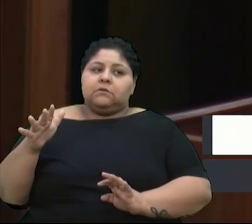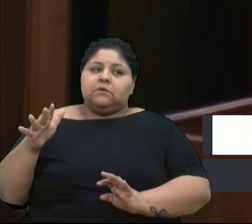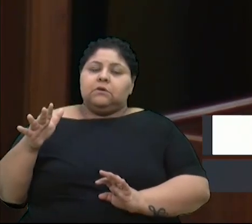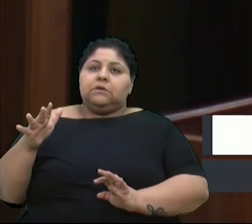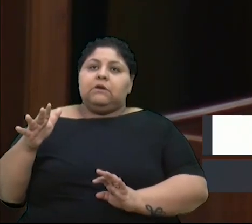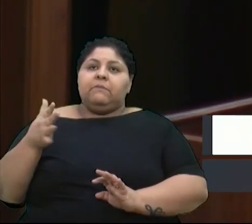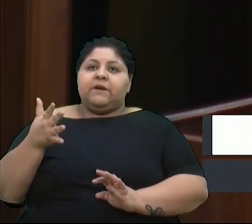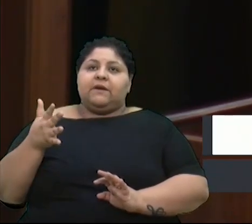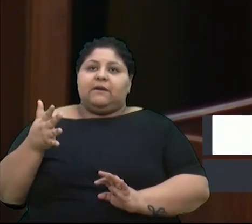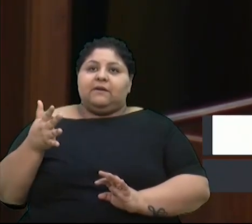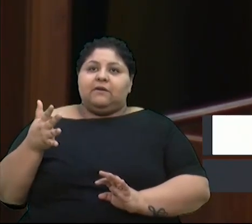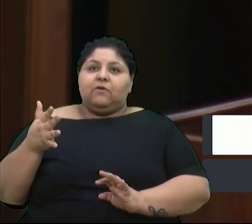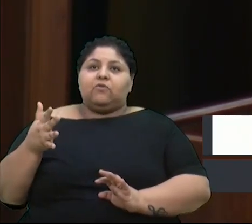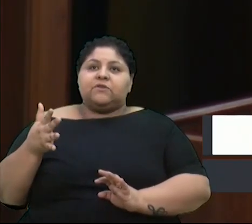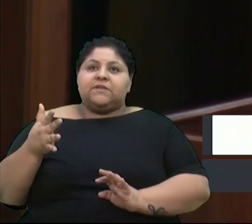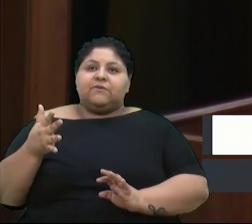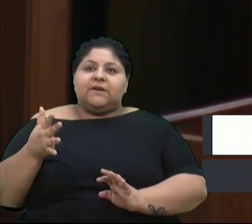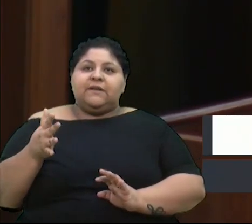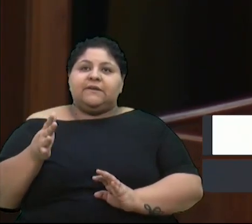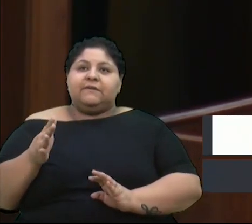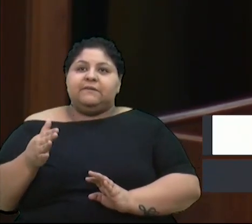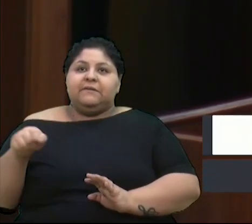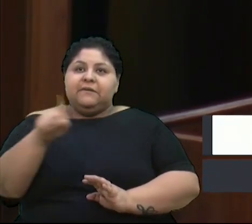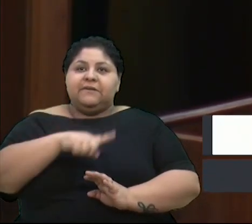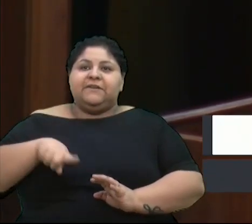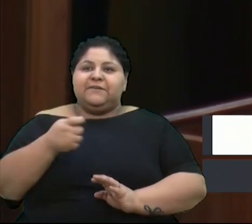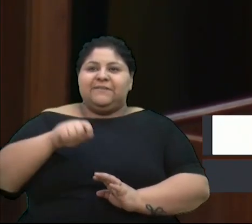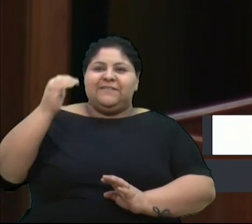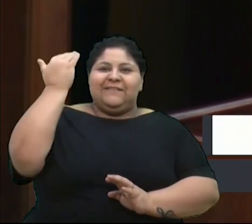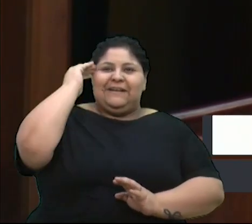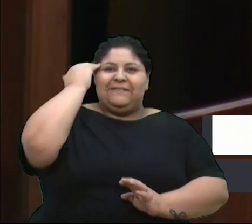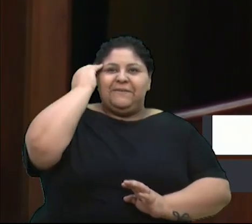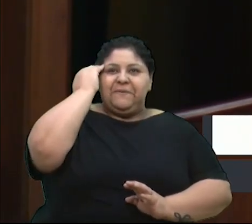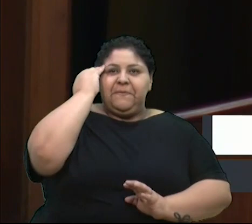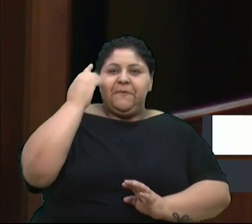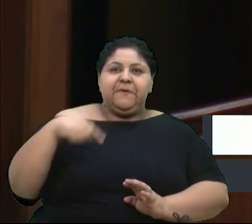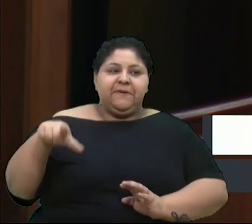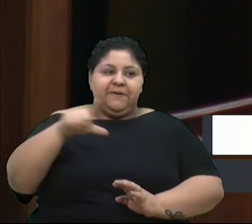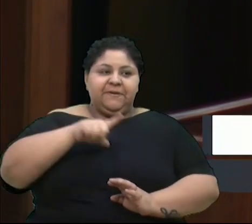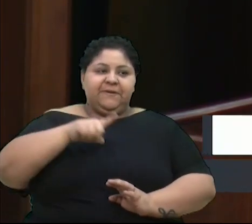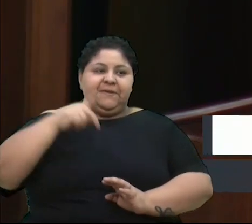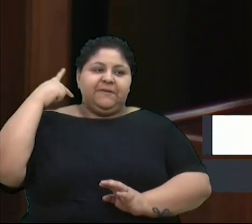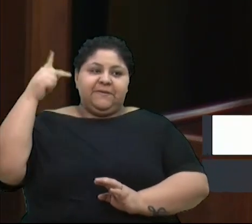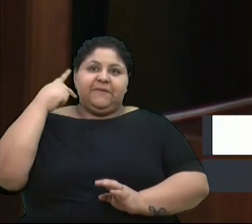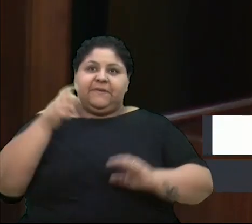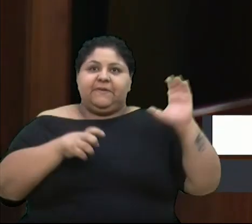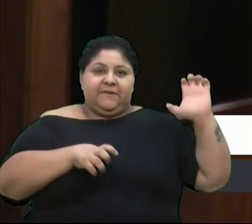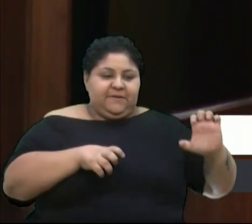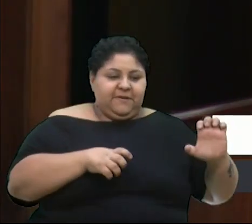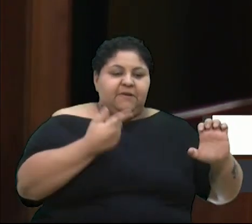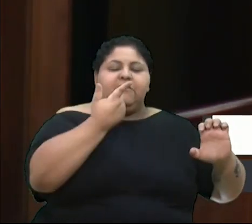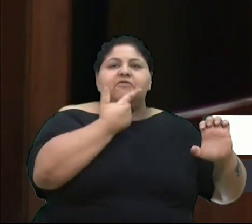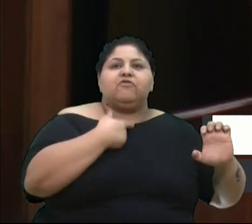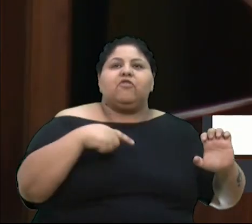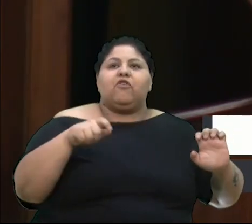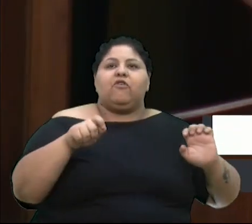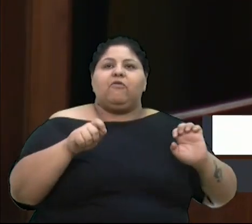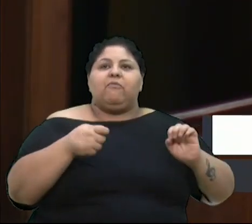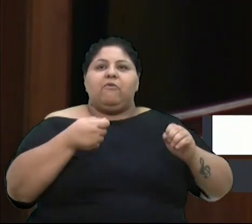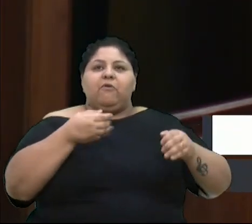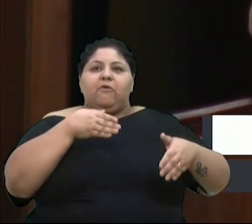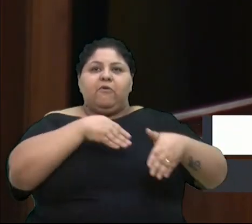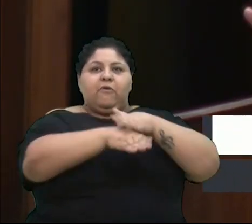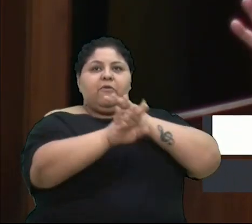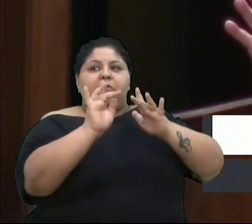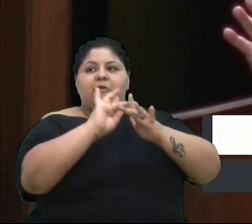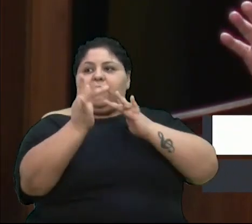desenhar para a esquerda entender. Porque tem vereadora da esquerda que gosta de fazer postagenzinha para desenhar, mas